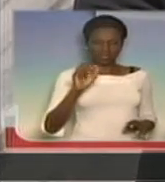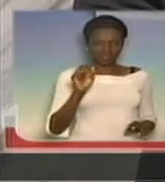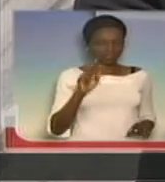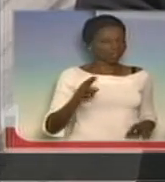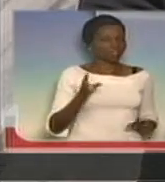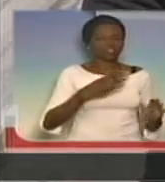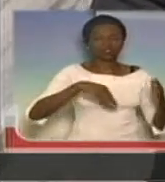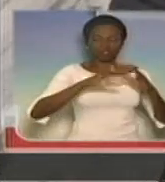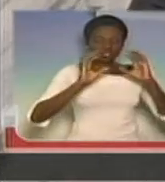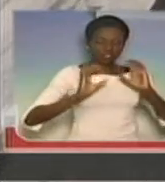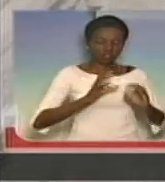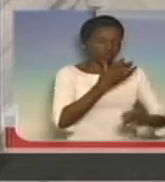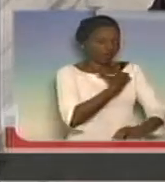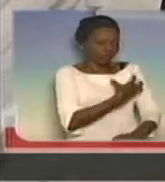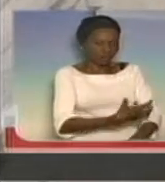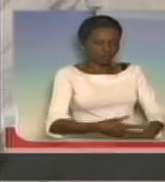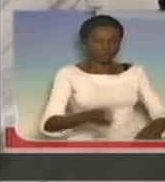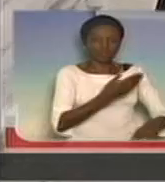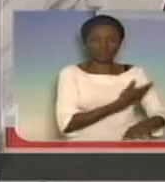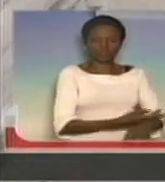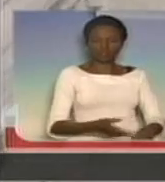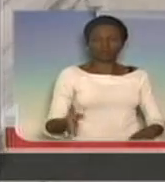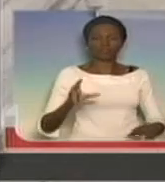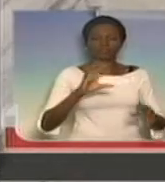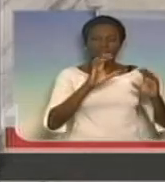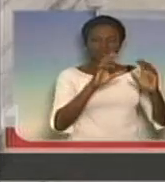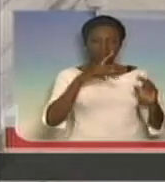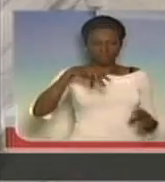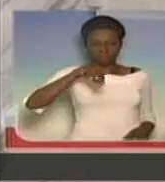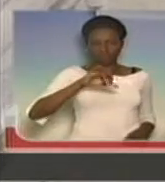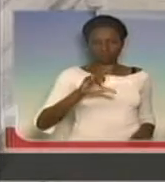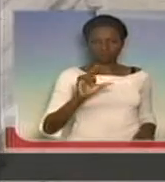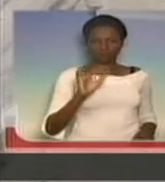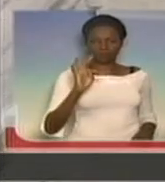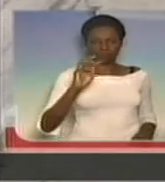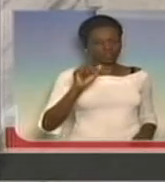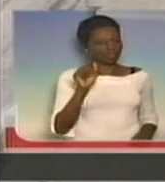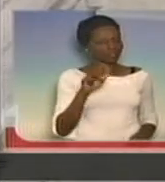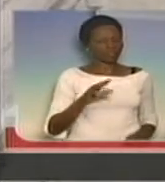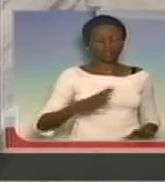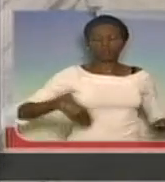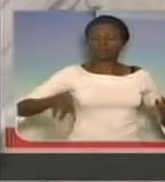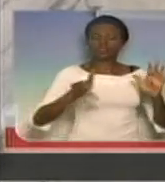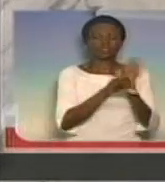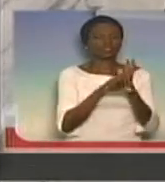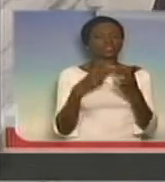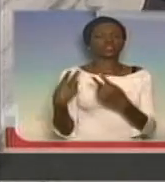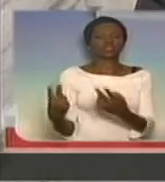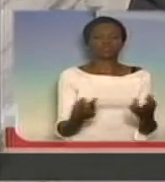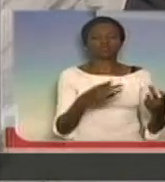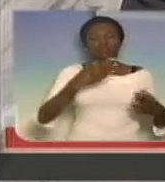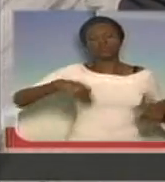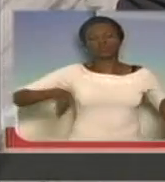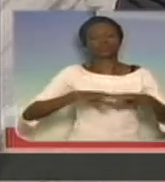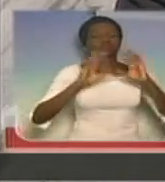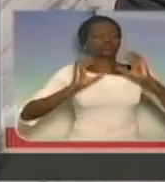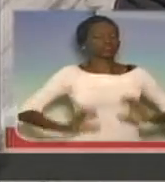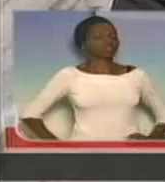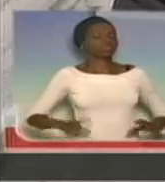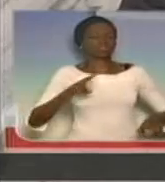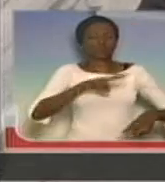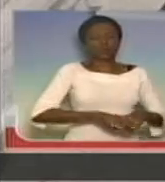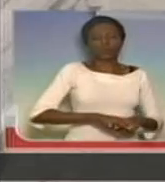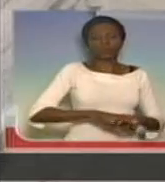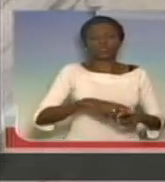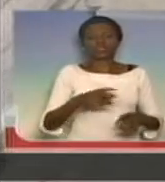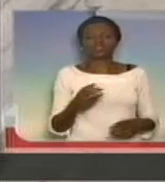iguais perante a lei. Nenhum cidadão pode ser preso a não ser em flagrante delito ou com fundada documentação